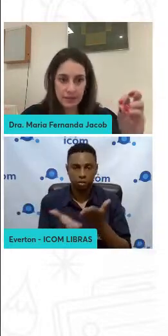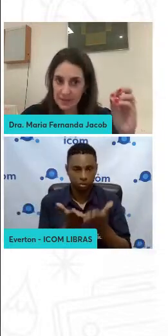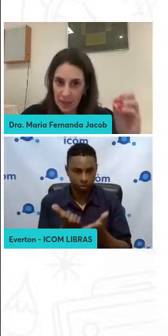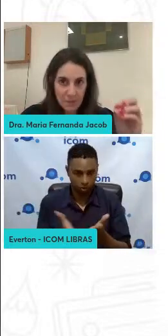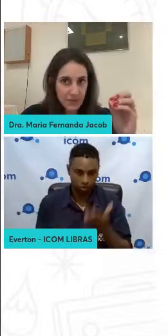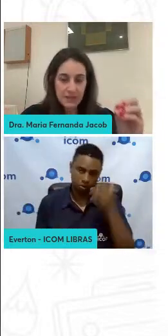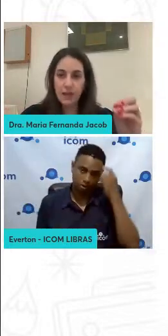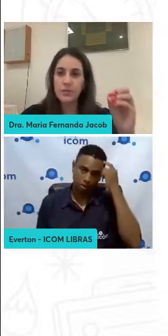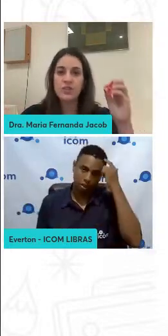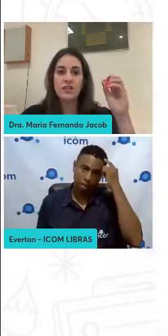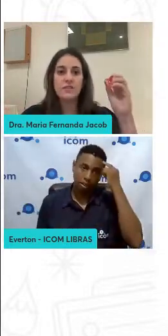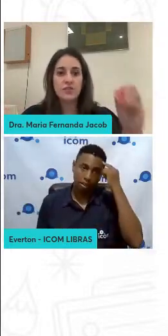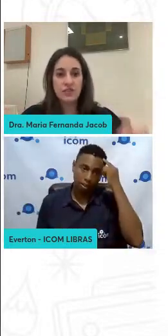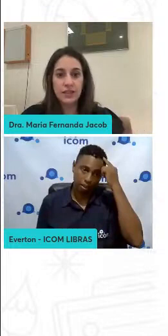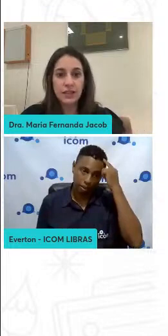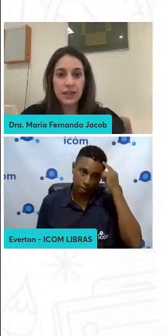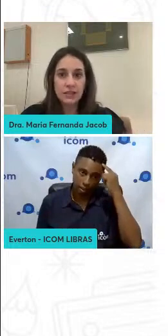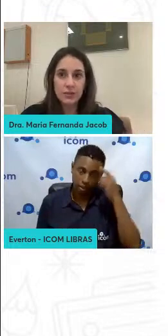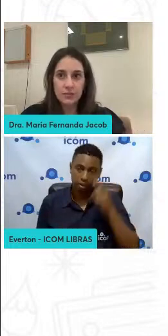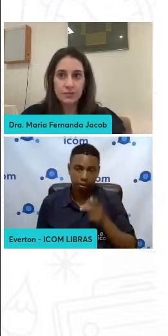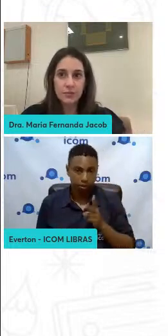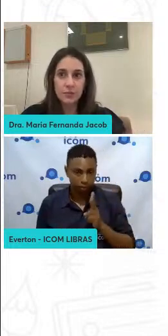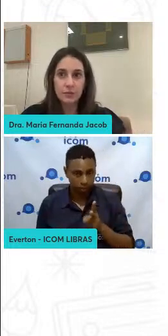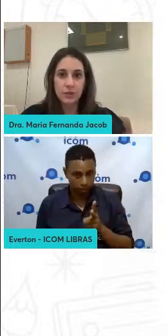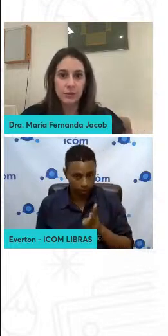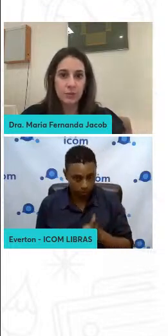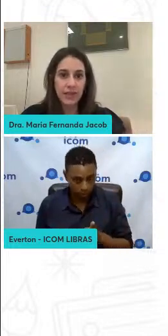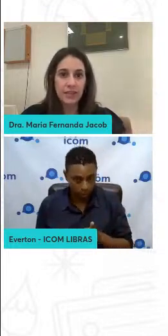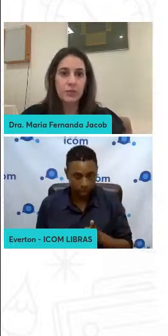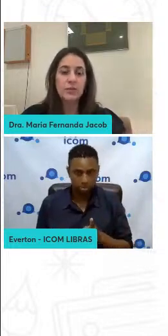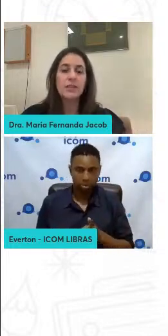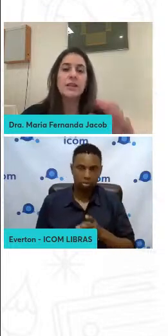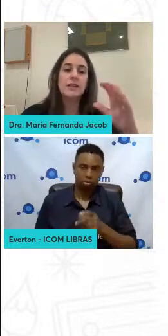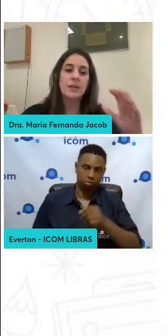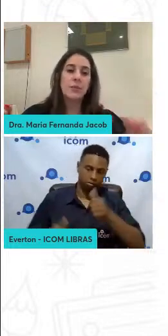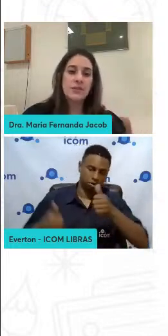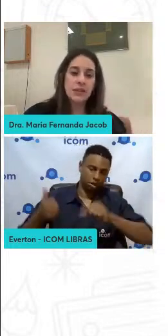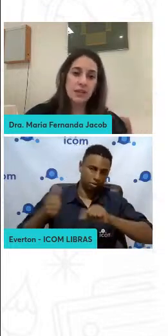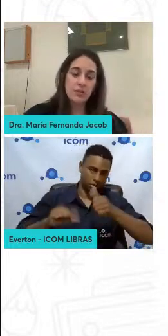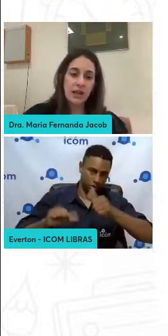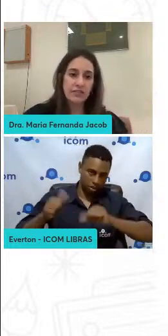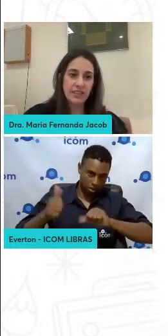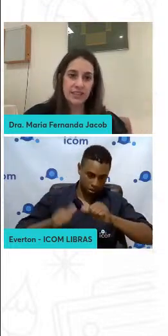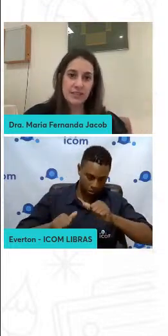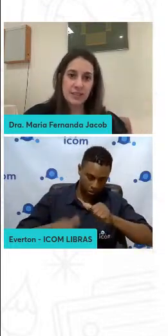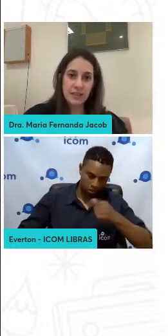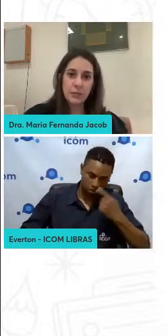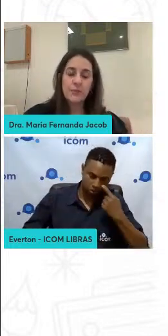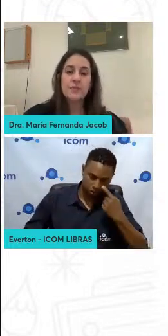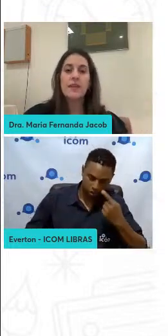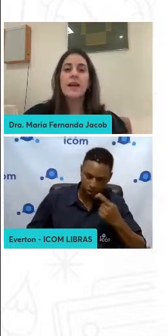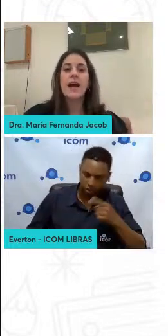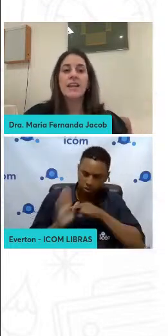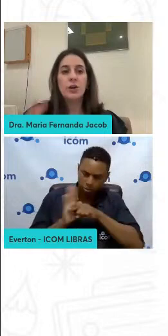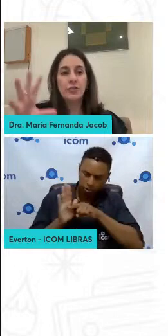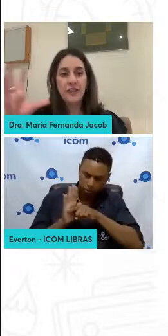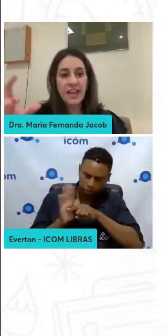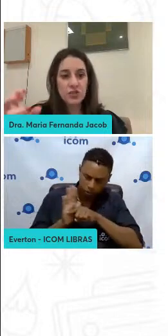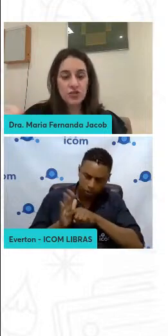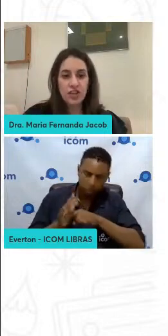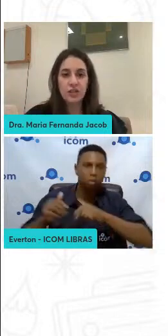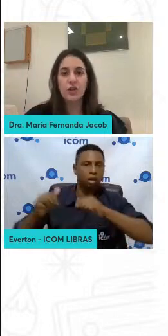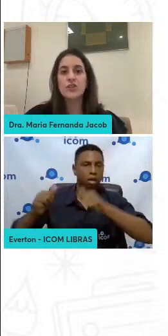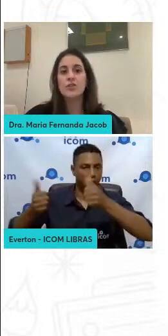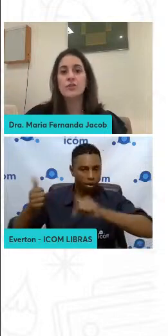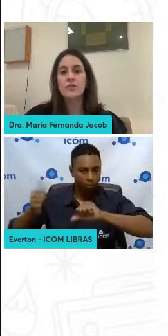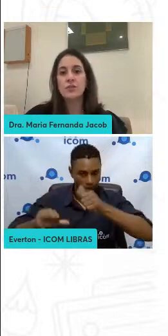Sempre, sempre, sempre, gente, triando no primeiro momento, depois seguido da avaliação. Aí eu